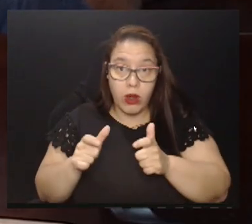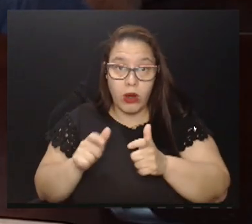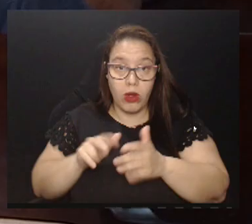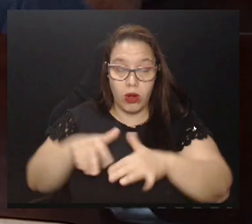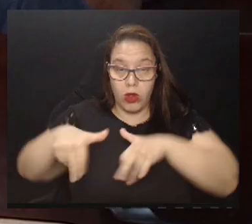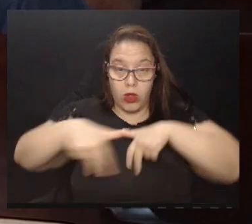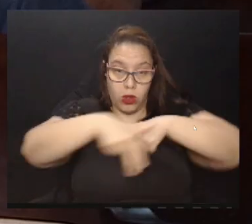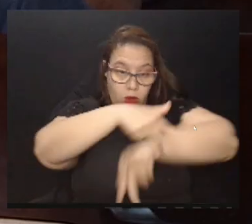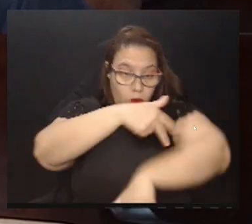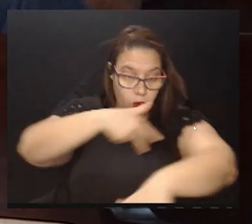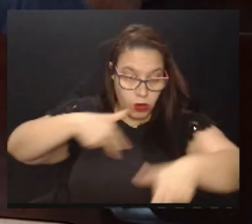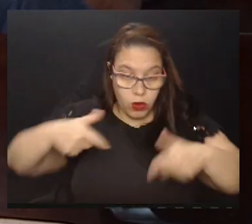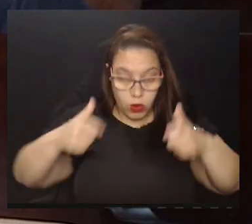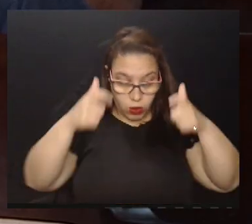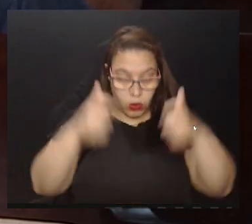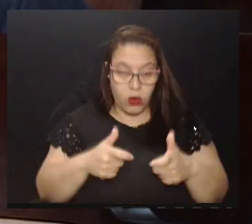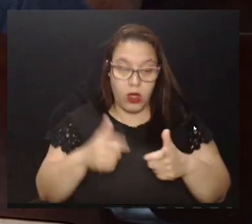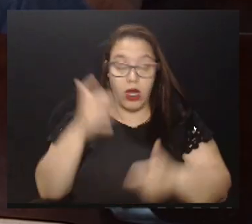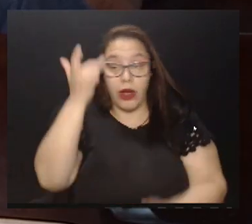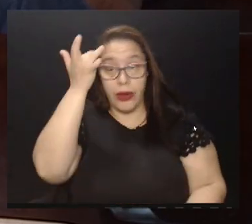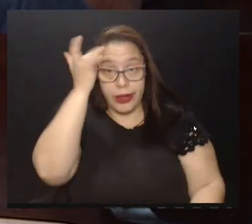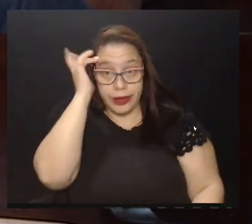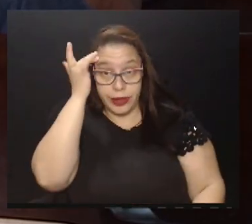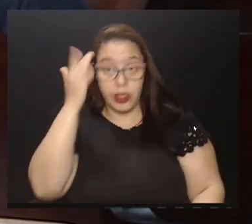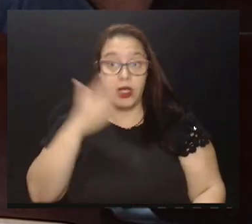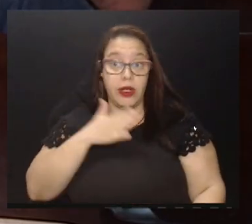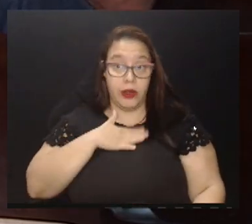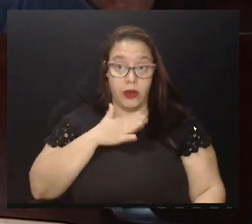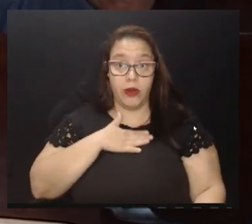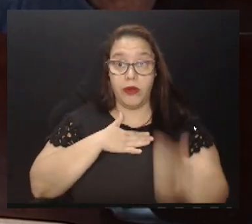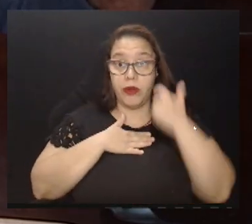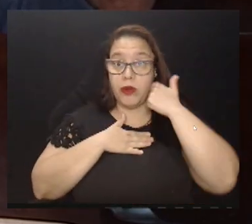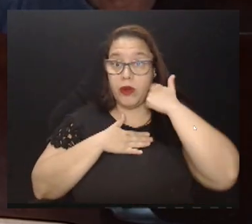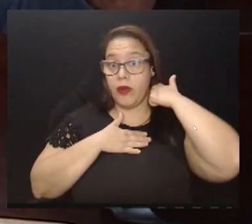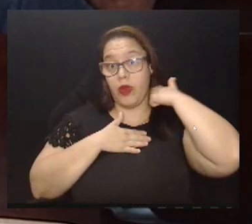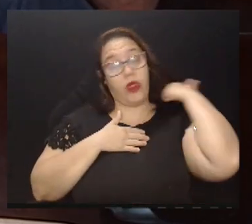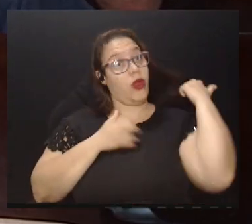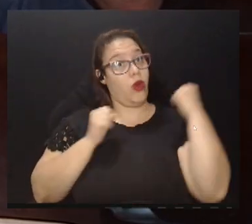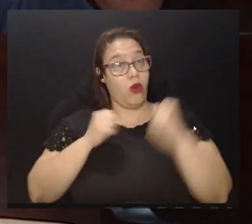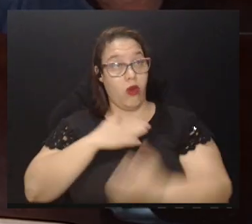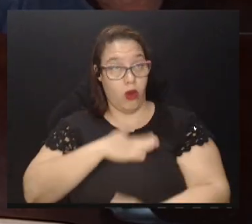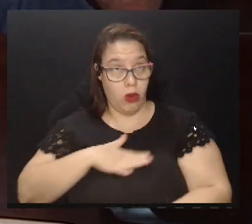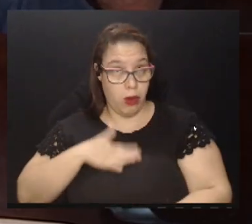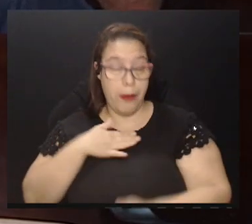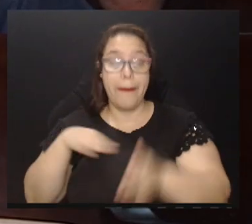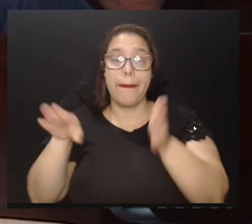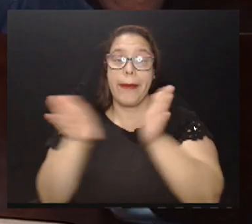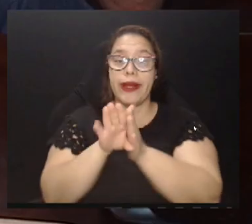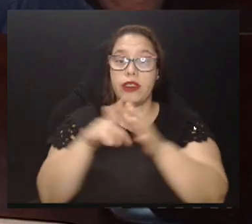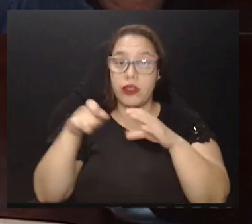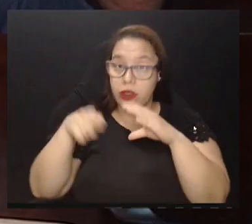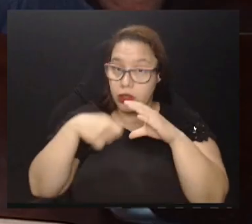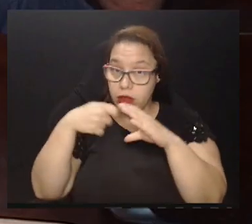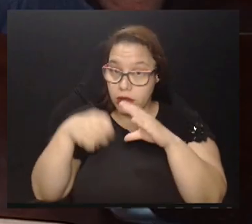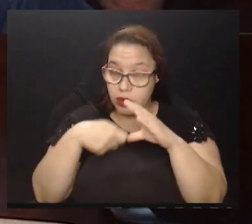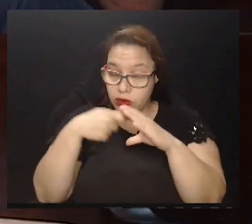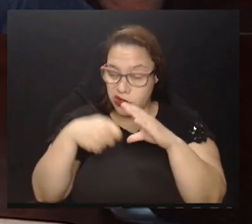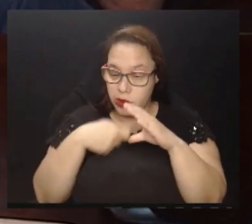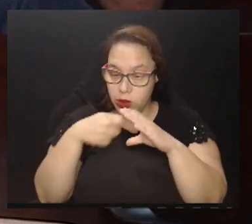acho que, assim, aí no meu caso, tá? Eu gosto da ideia de chegar na filmagem e você ter tanto